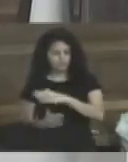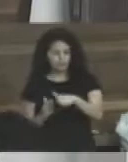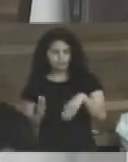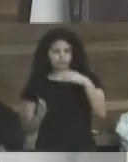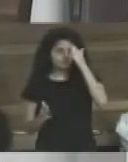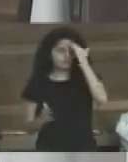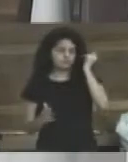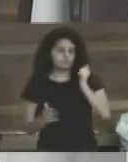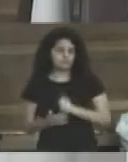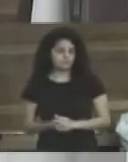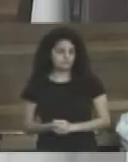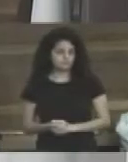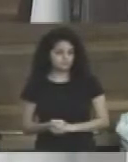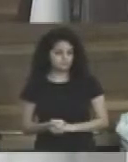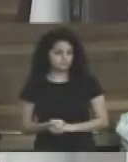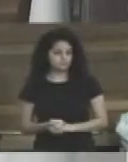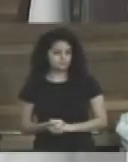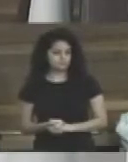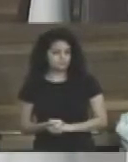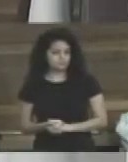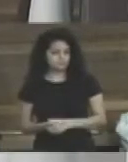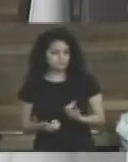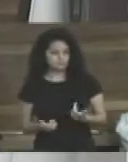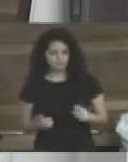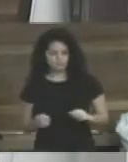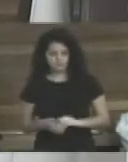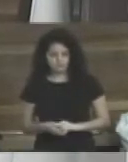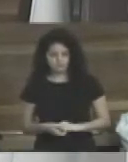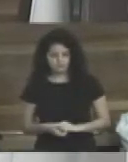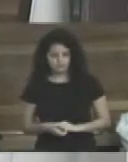mim. Mas os aposentados por invalidez